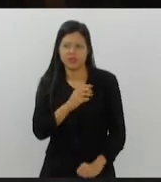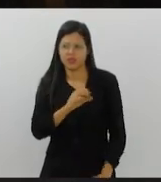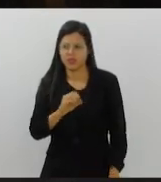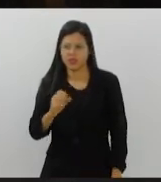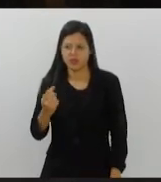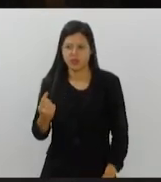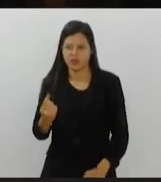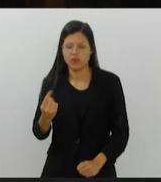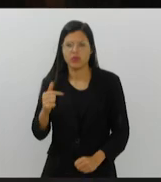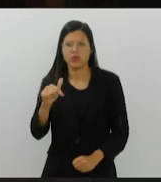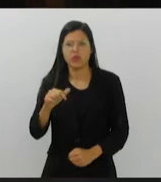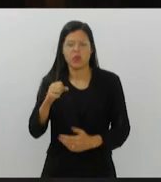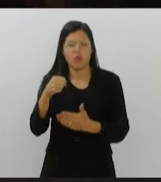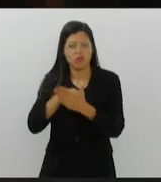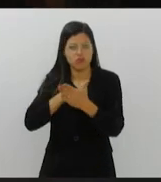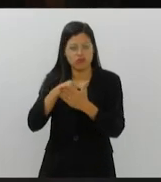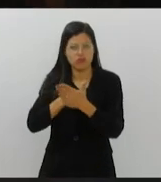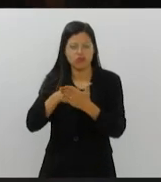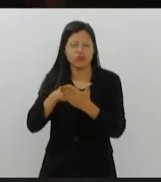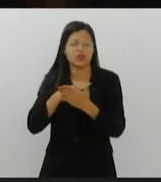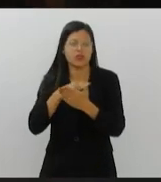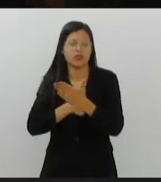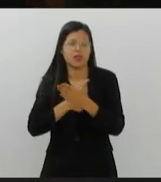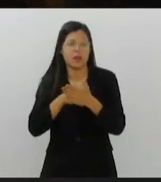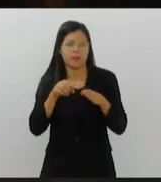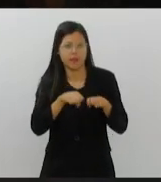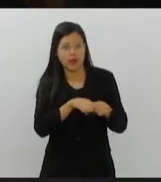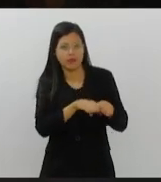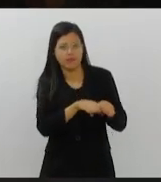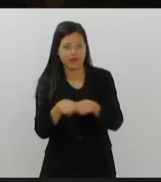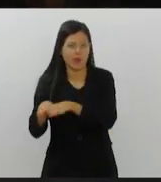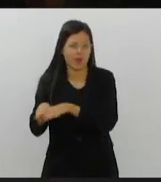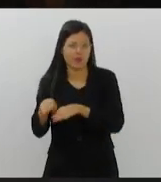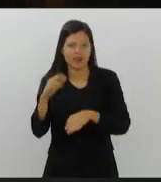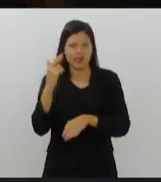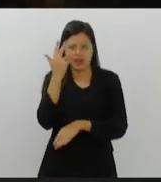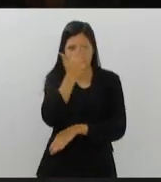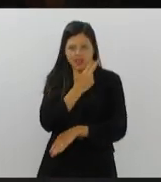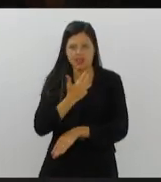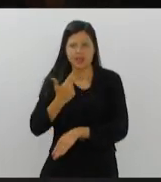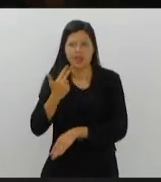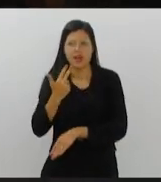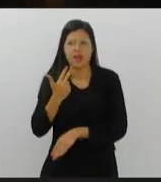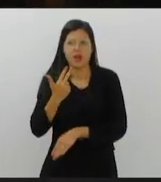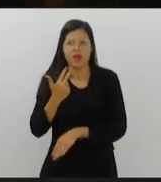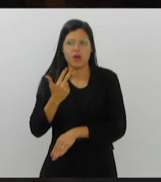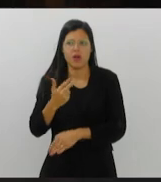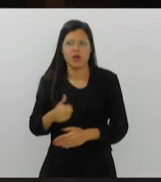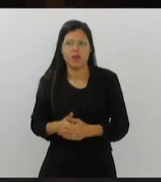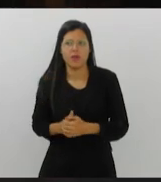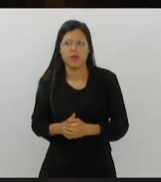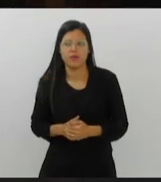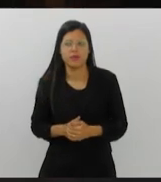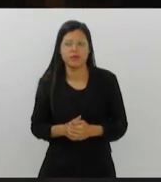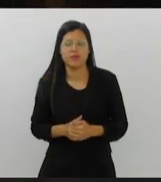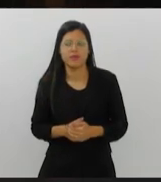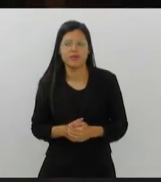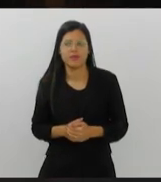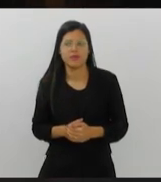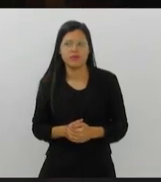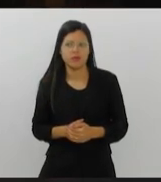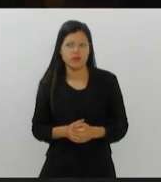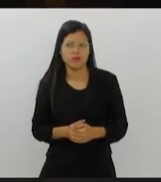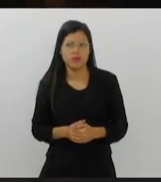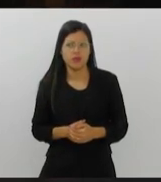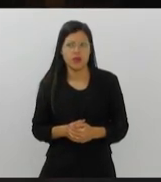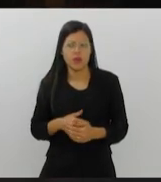vou dizer, não é para todos que estão aqui, mas muitas que estão aqui. Não existe maior arma do